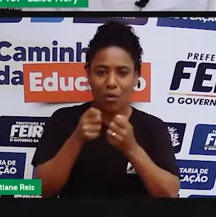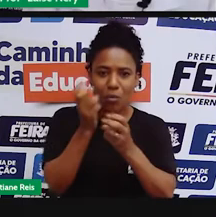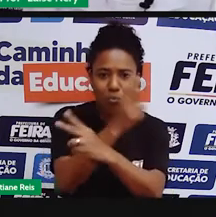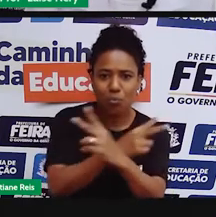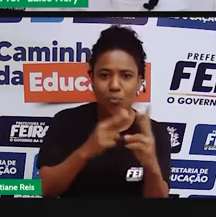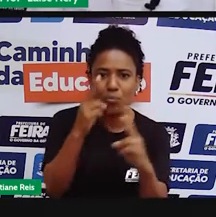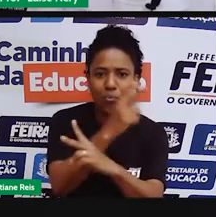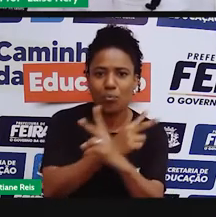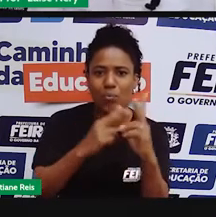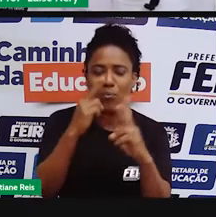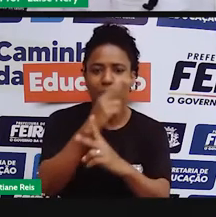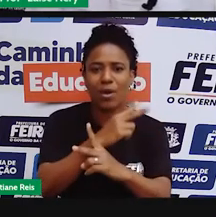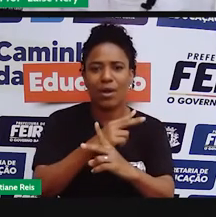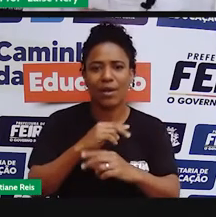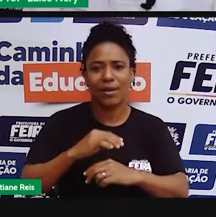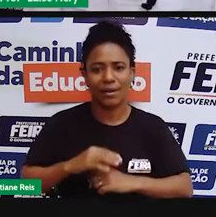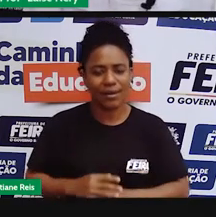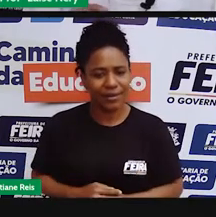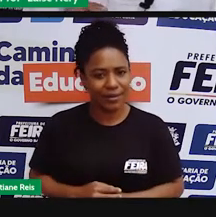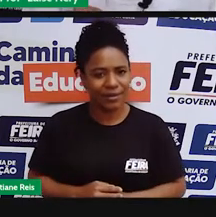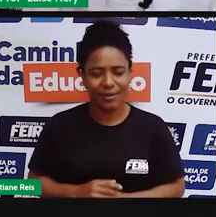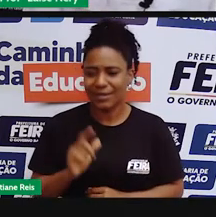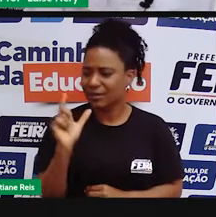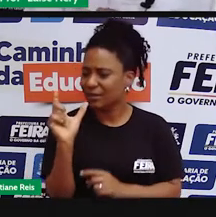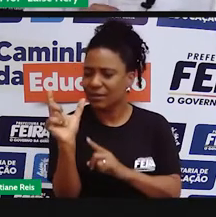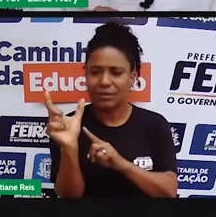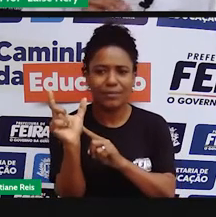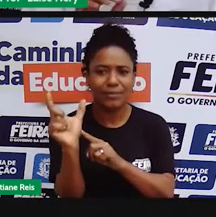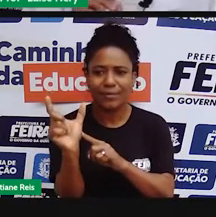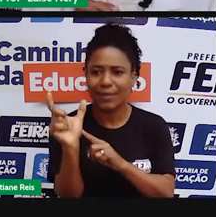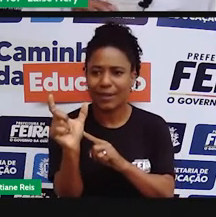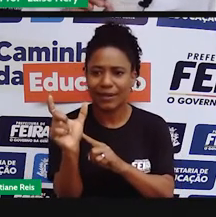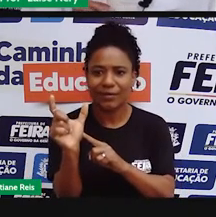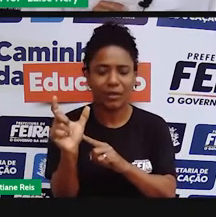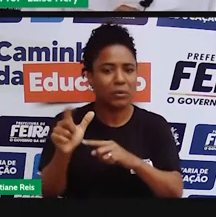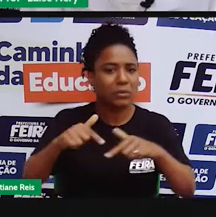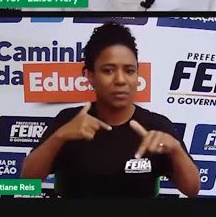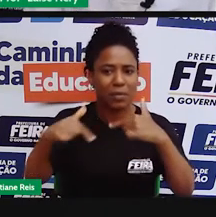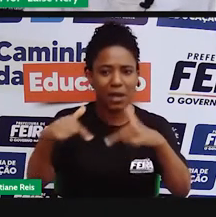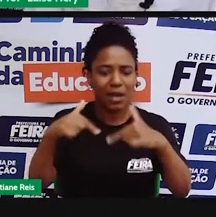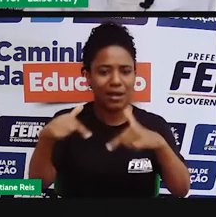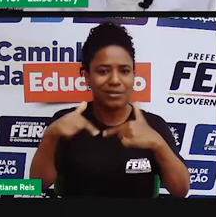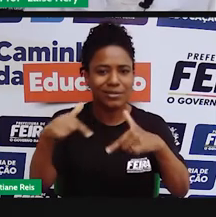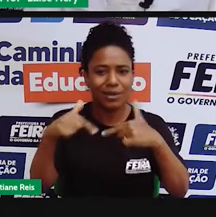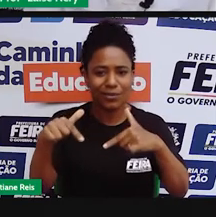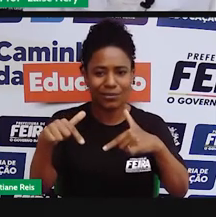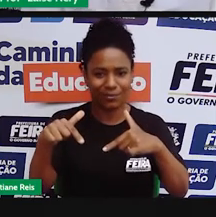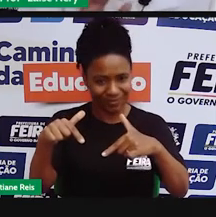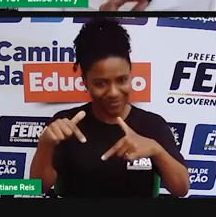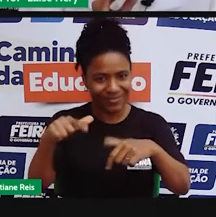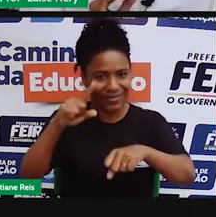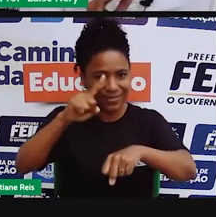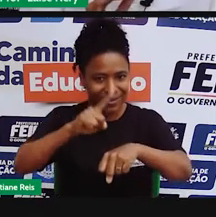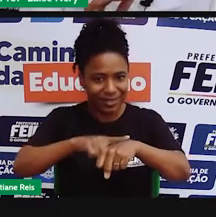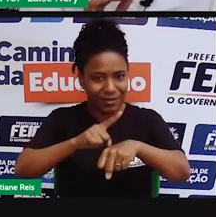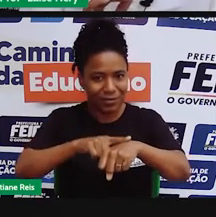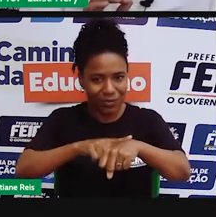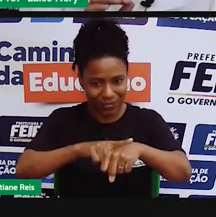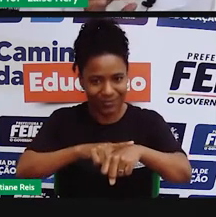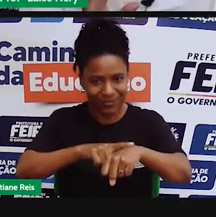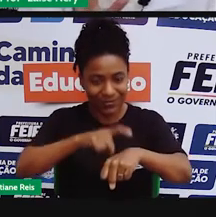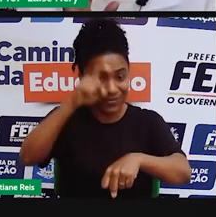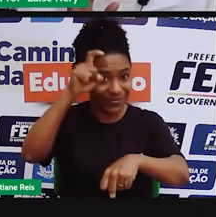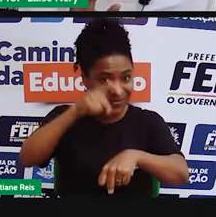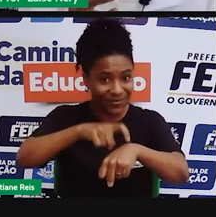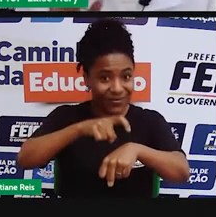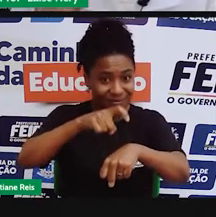essas palavras são palavras que nos dão a ideia de ações representadas no tempo. Porque quando você observa